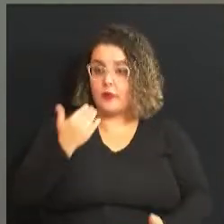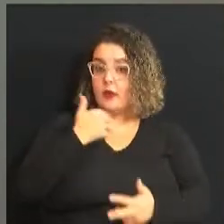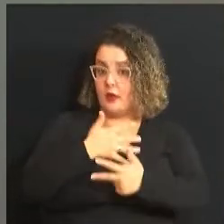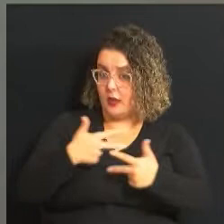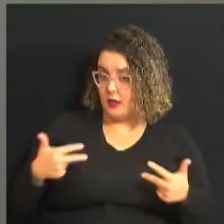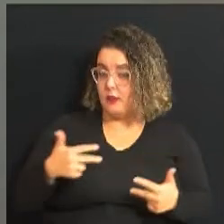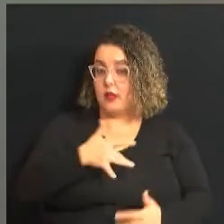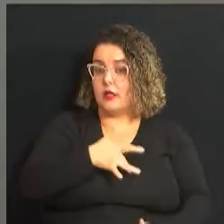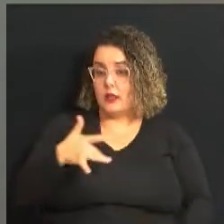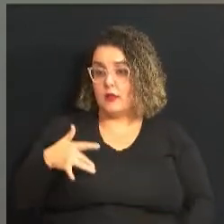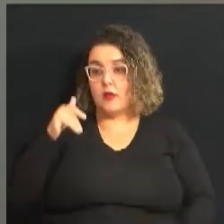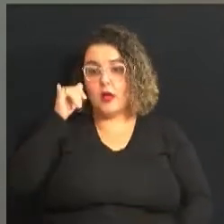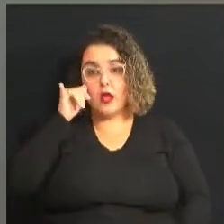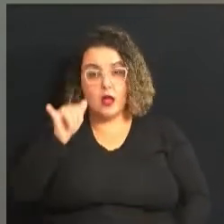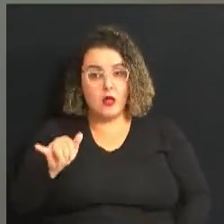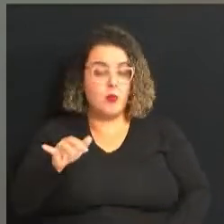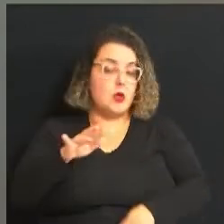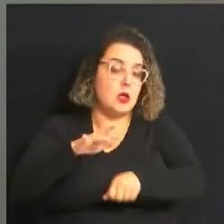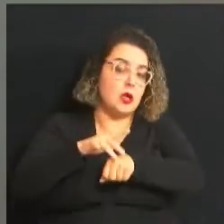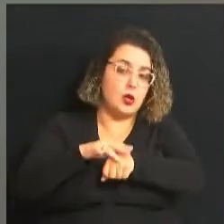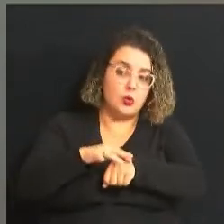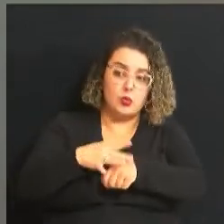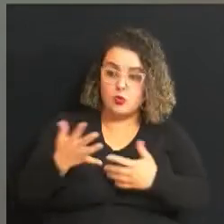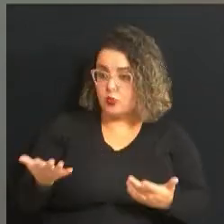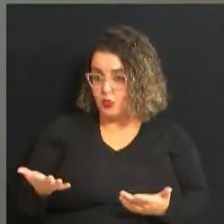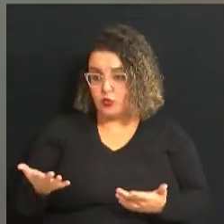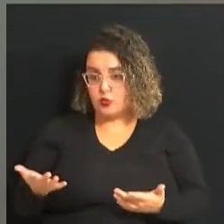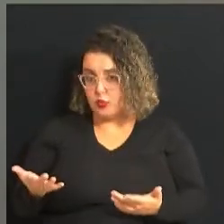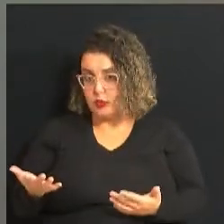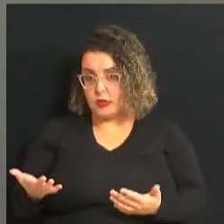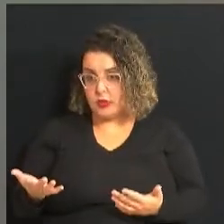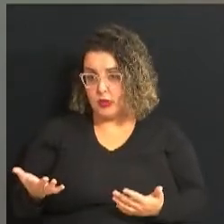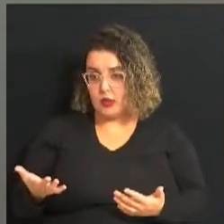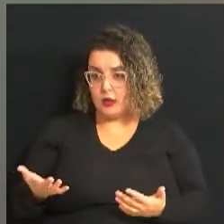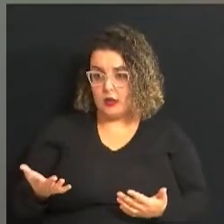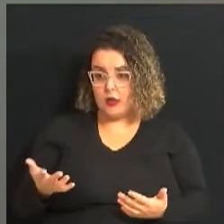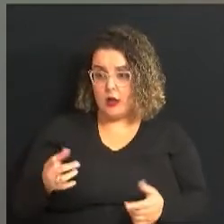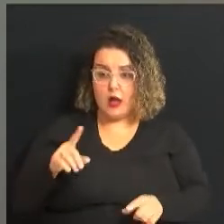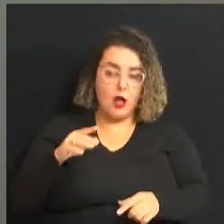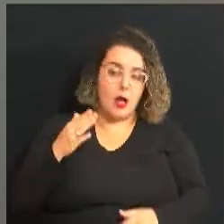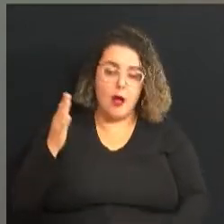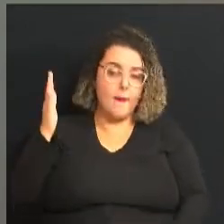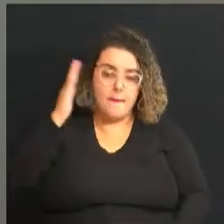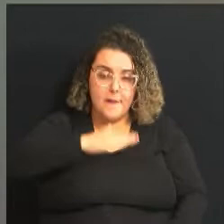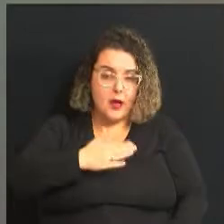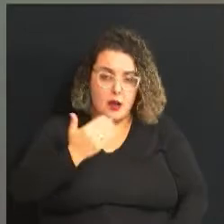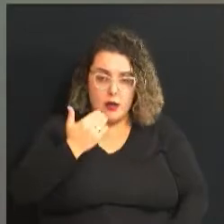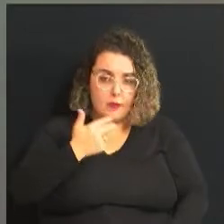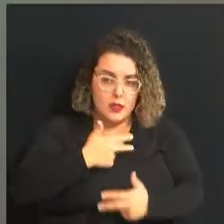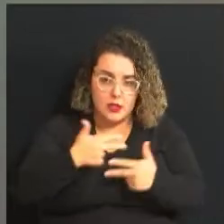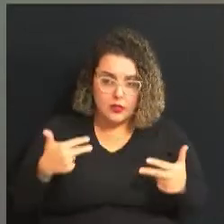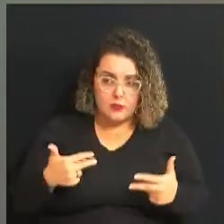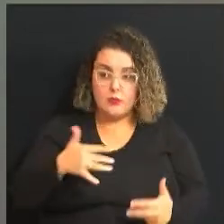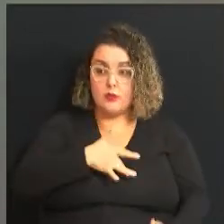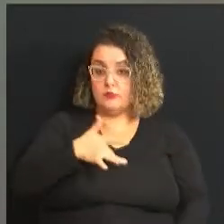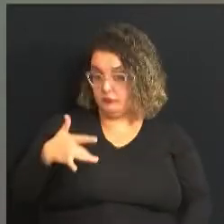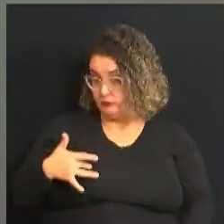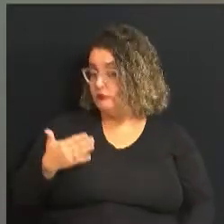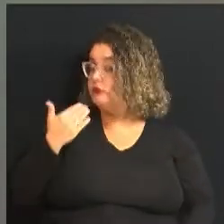vai evitar doenças que são inerentes à má alimentação. Então, uma alimentação saudável vai